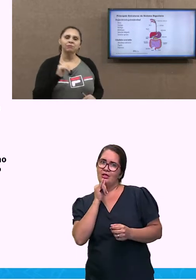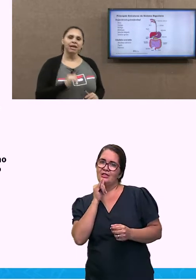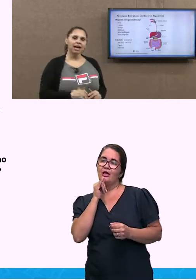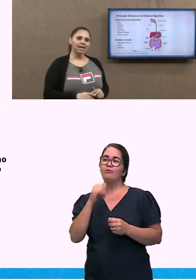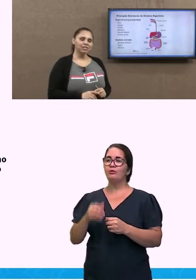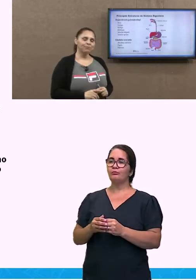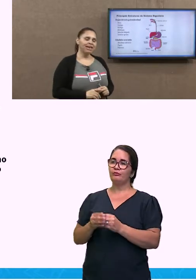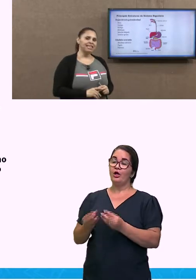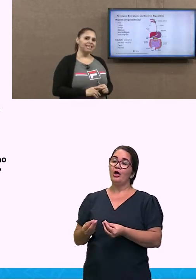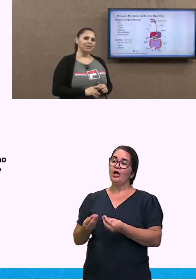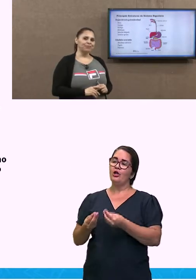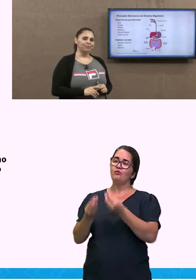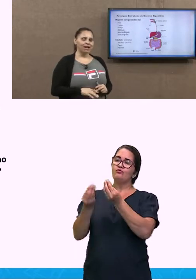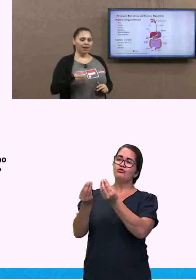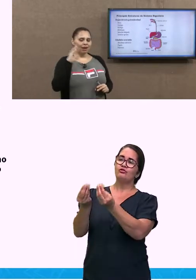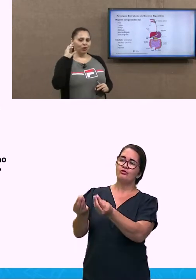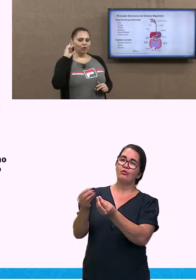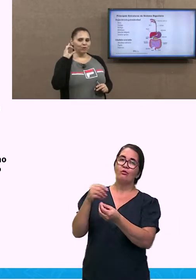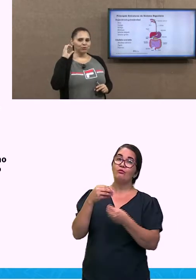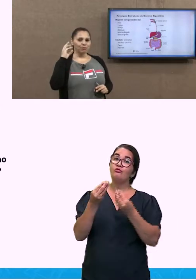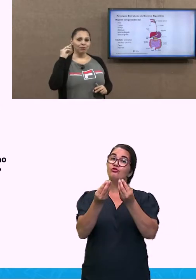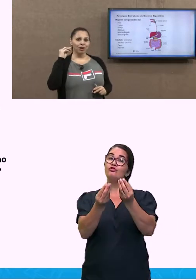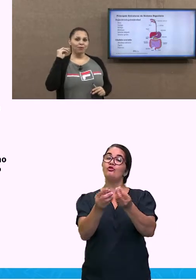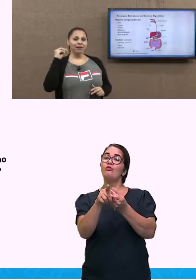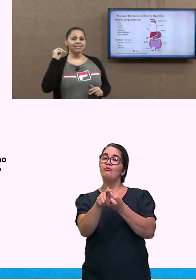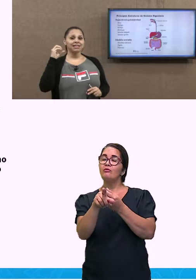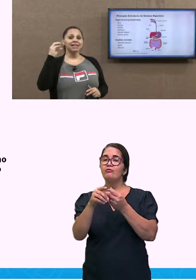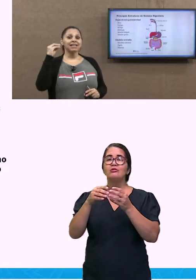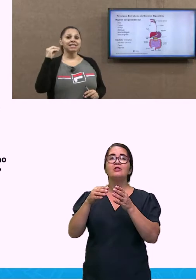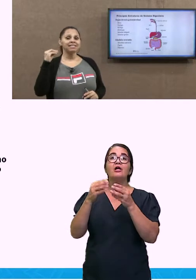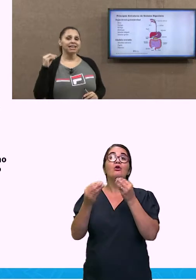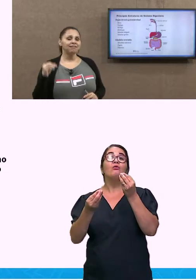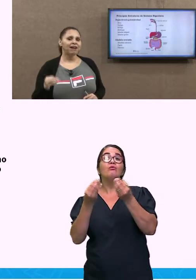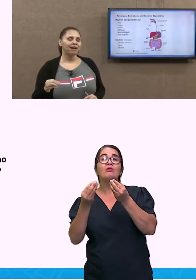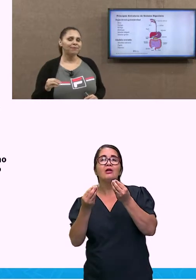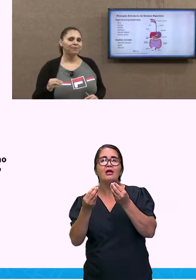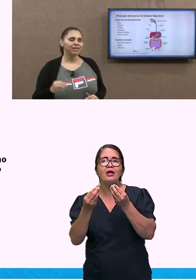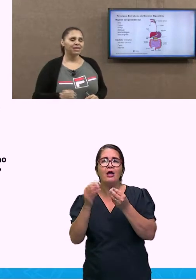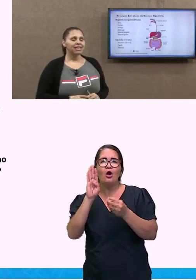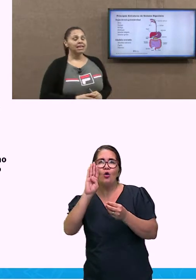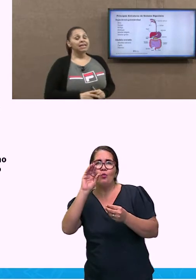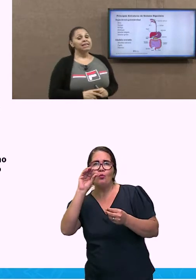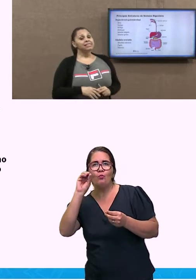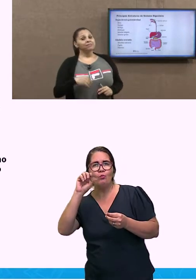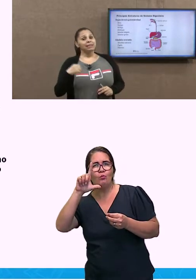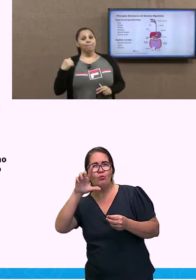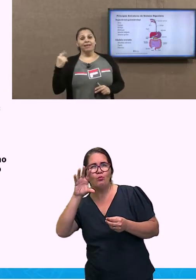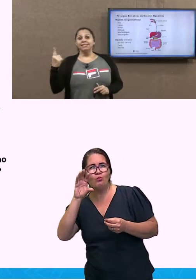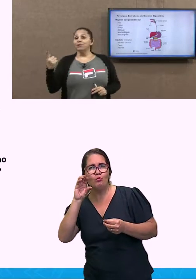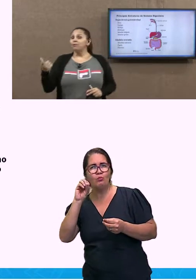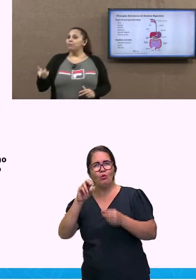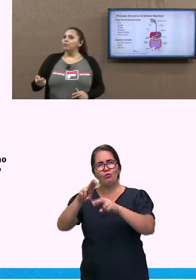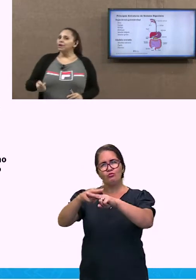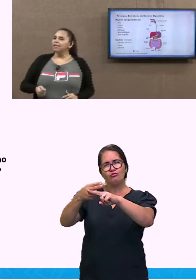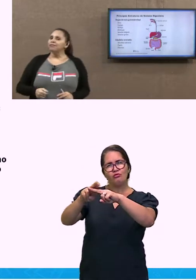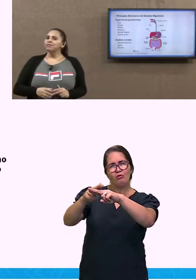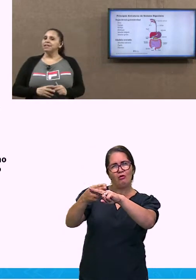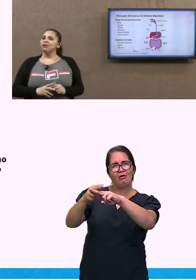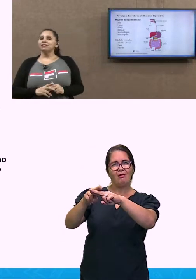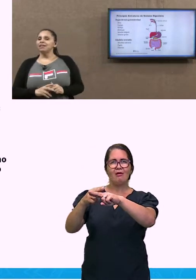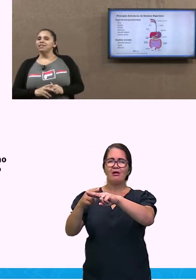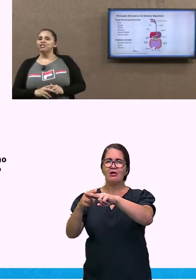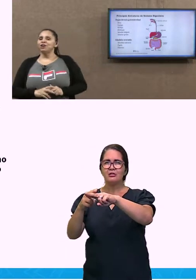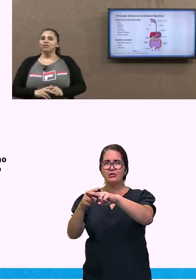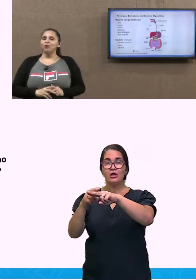cobertura de brigadeiro, logo a sua boca começa a salivar. Se você pensa no hambúrguer que